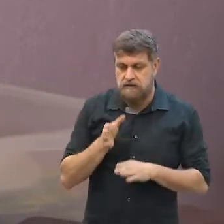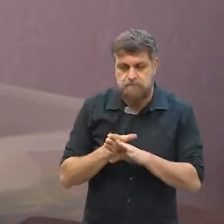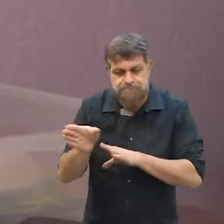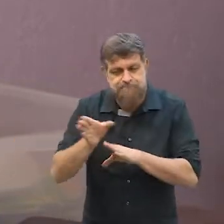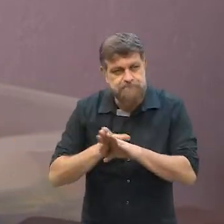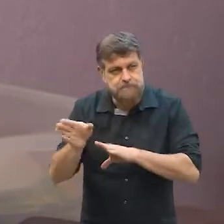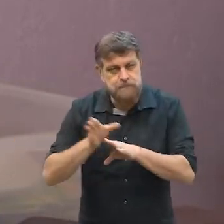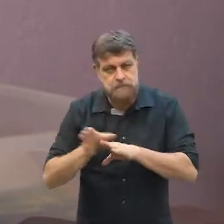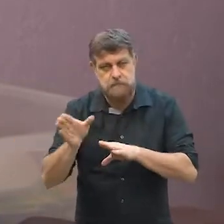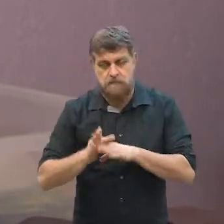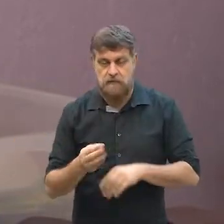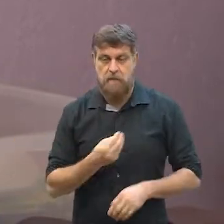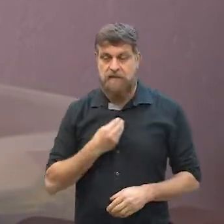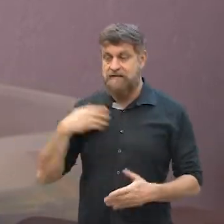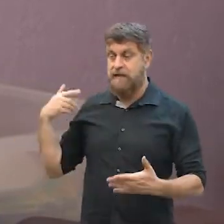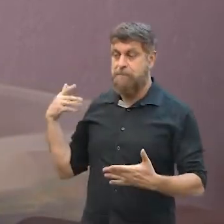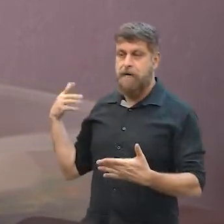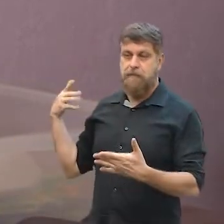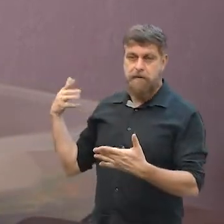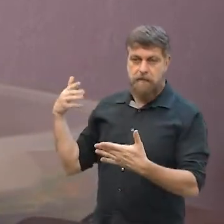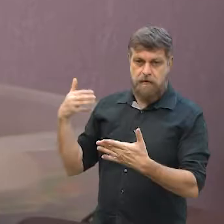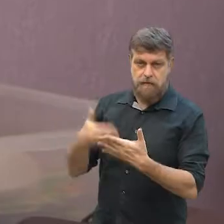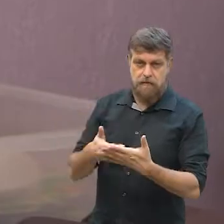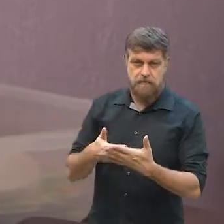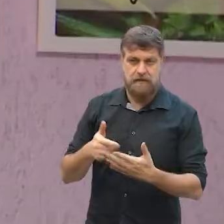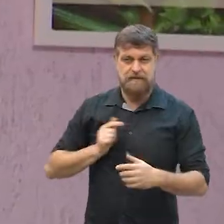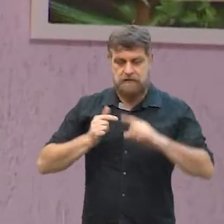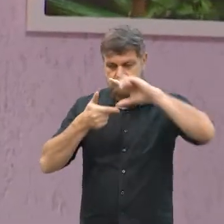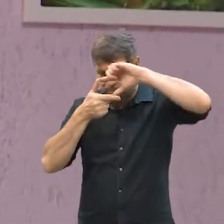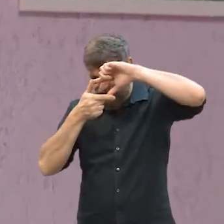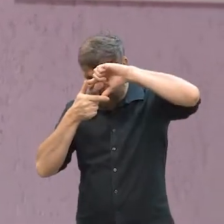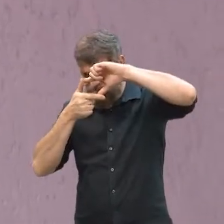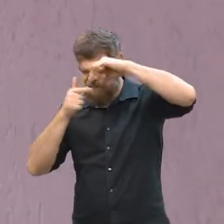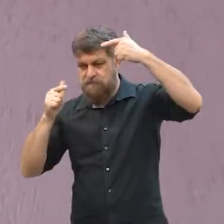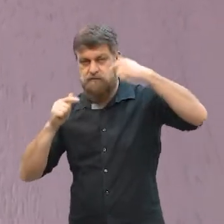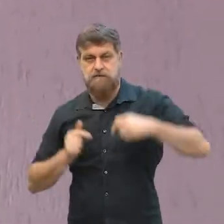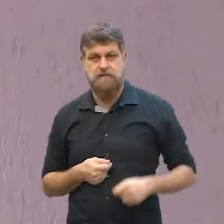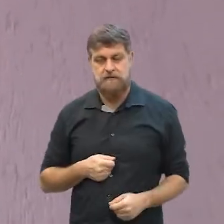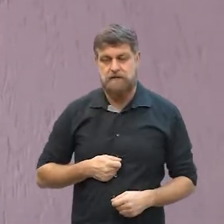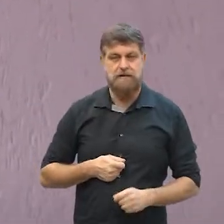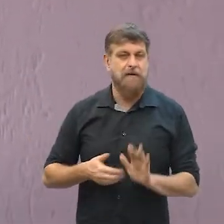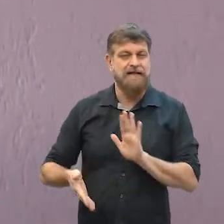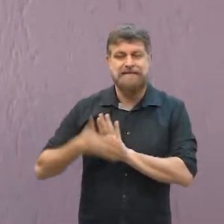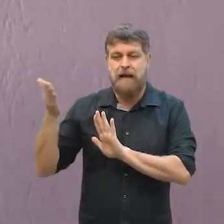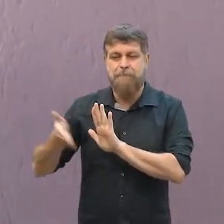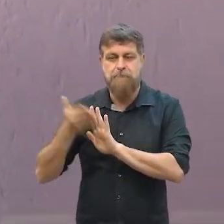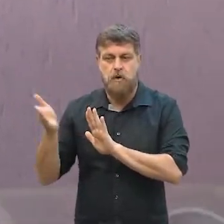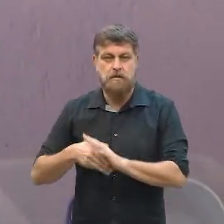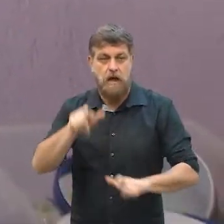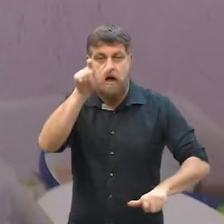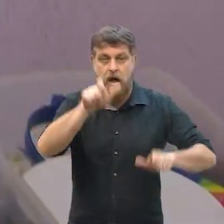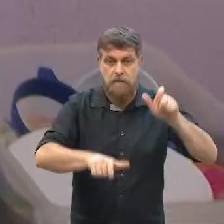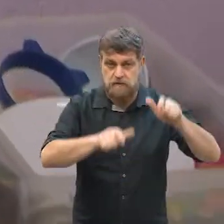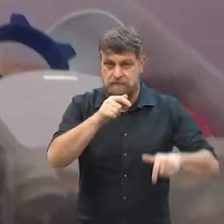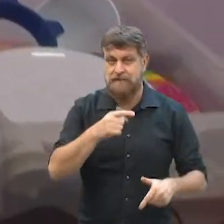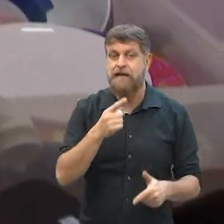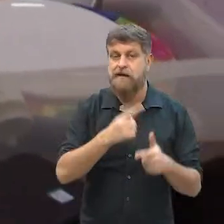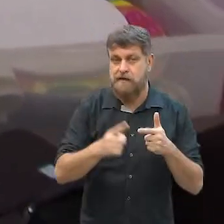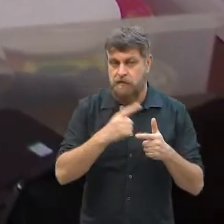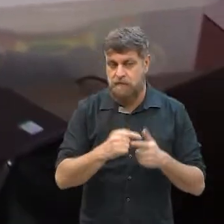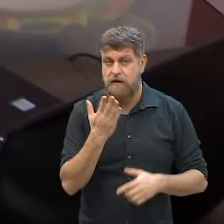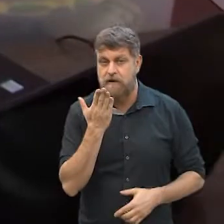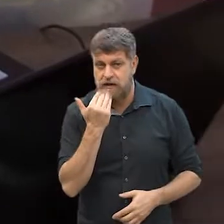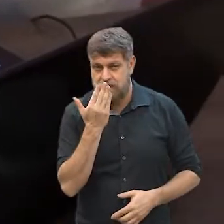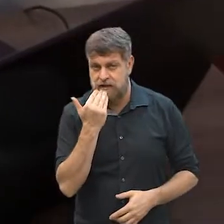entendeu? Então, desmistificar muito dietas da moda ou até transtornos alimentares,